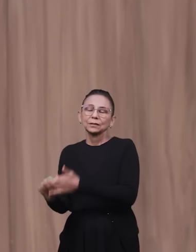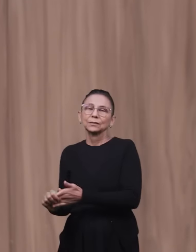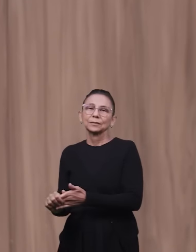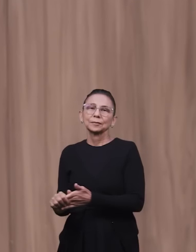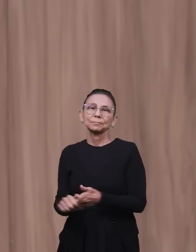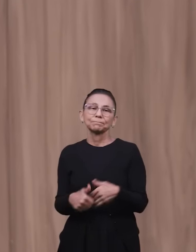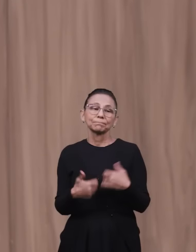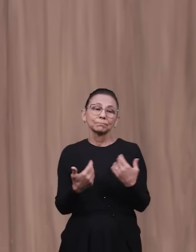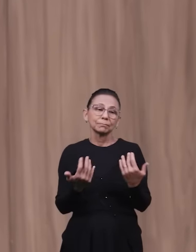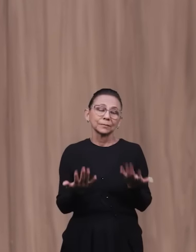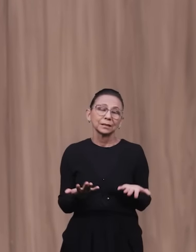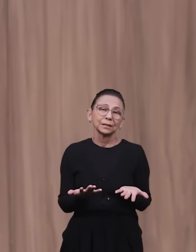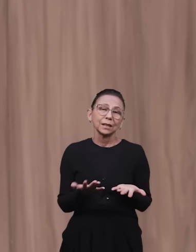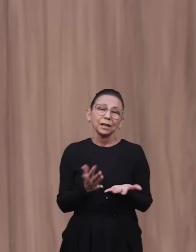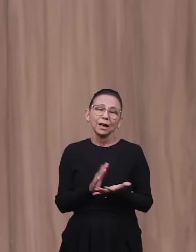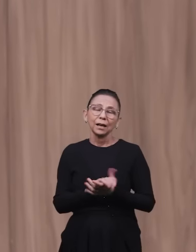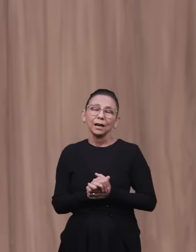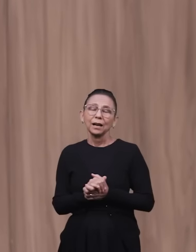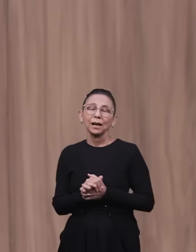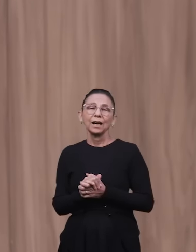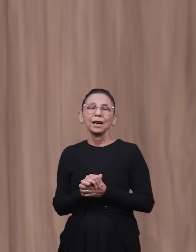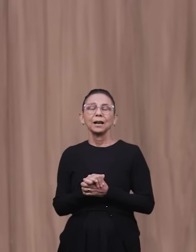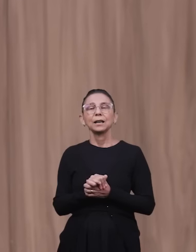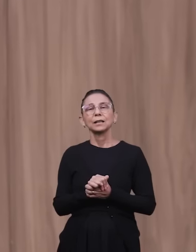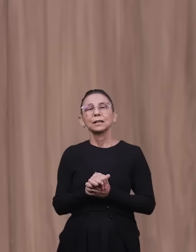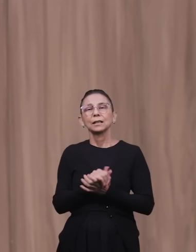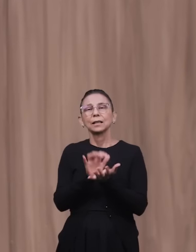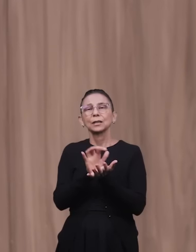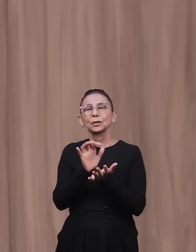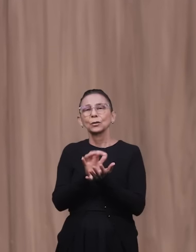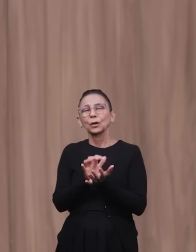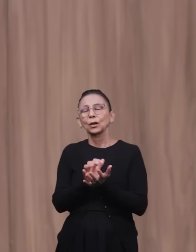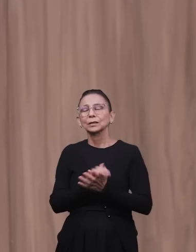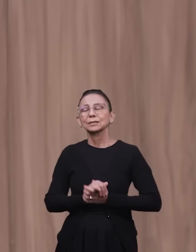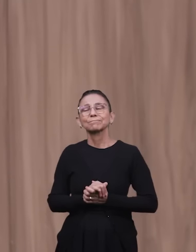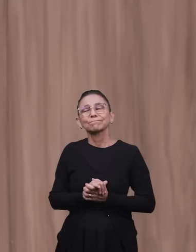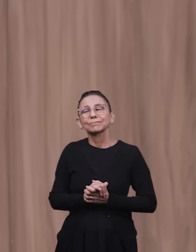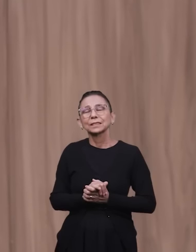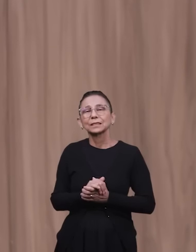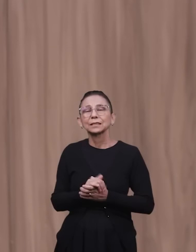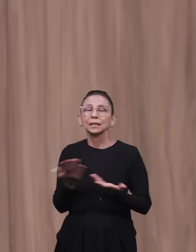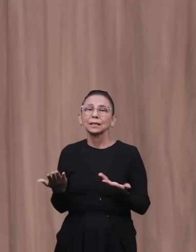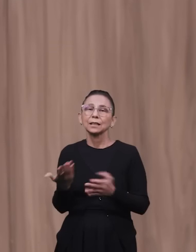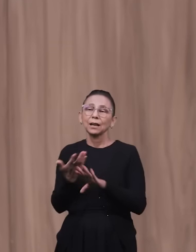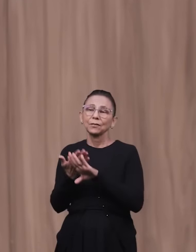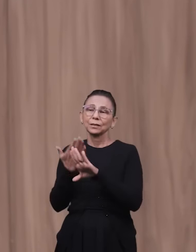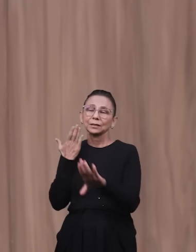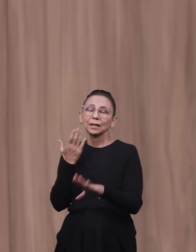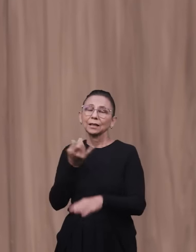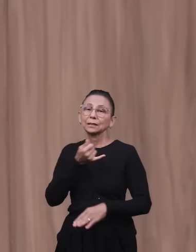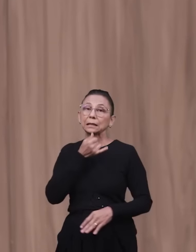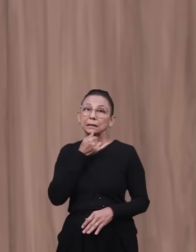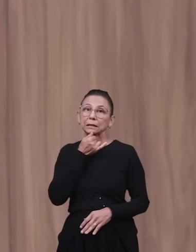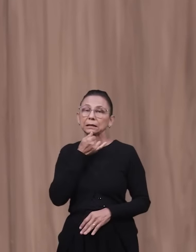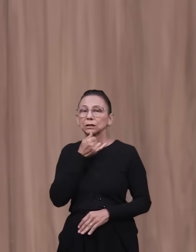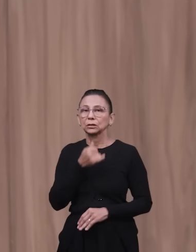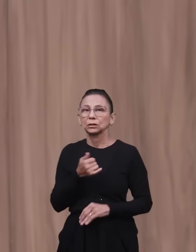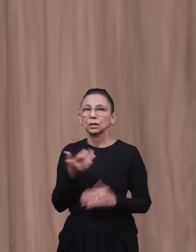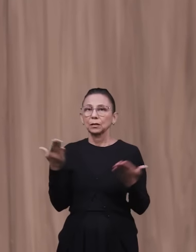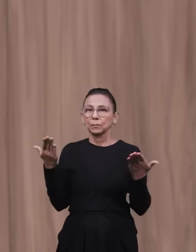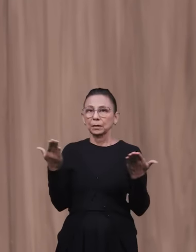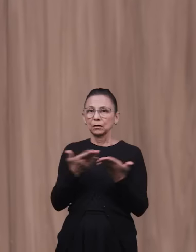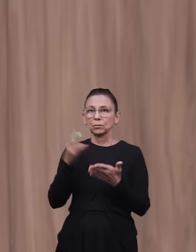levá-la. Por este motivo, ela tem se sentido fora da comunhão do corpo. O Senhor Deus revela que através deste